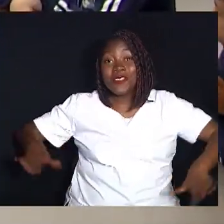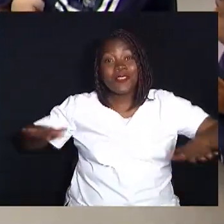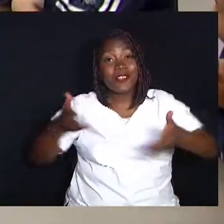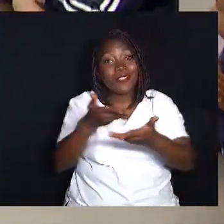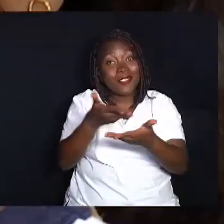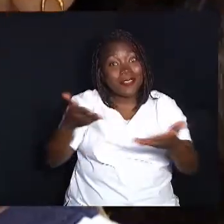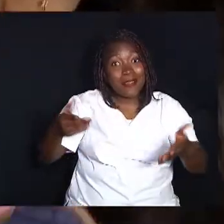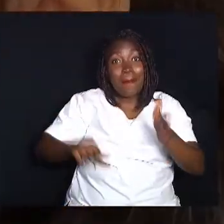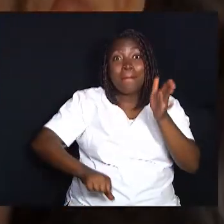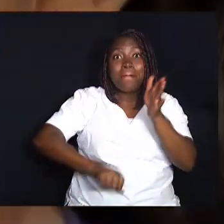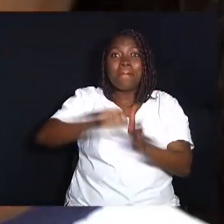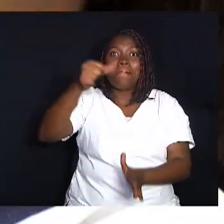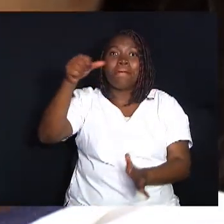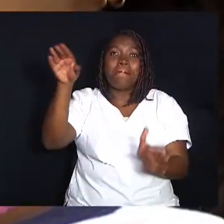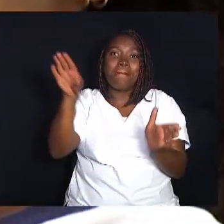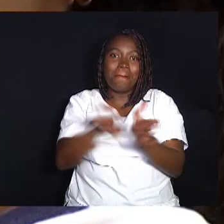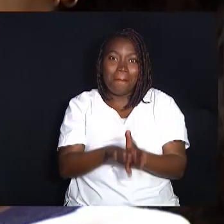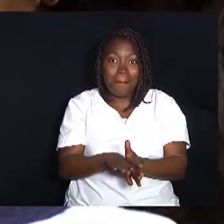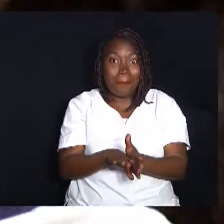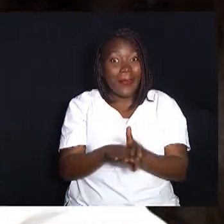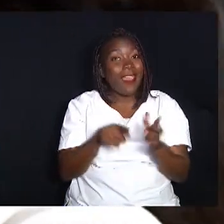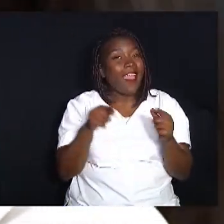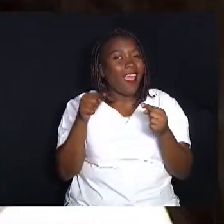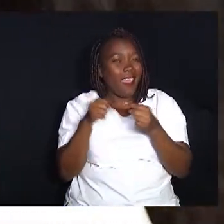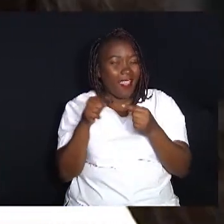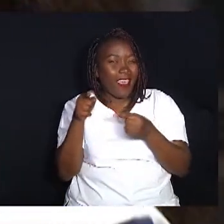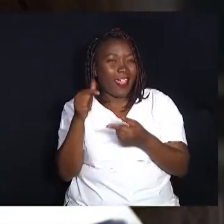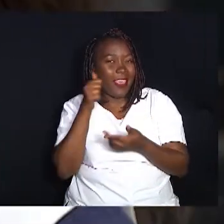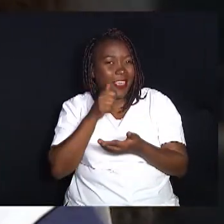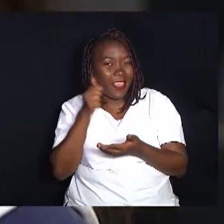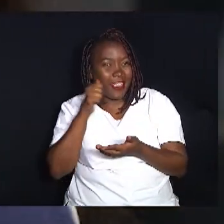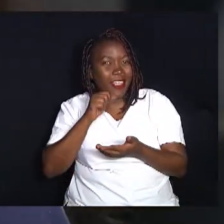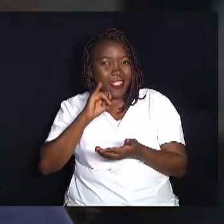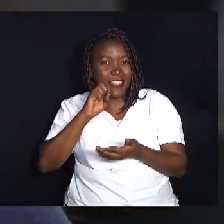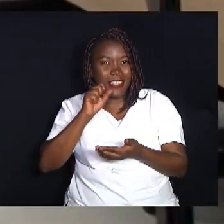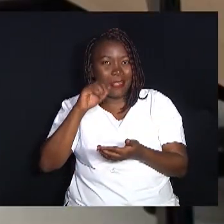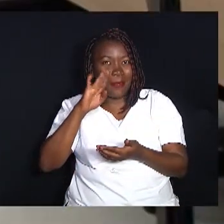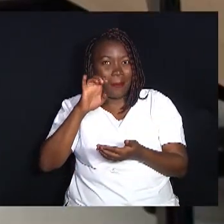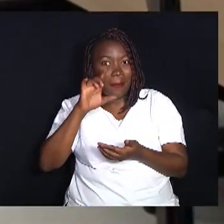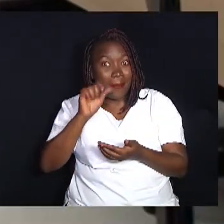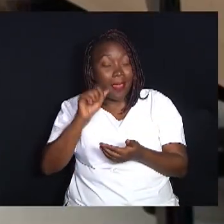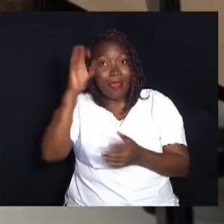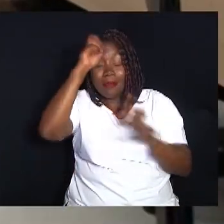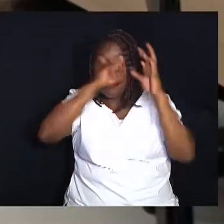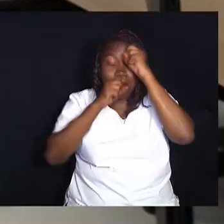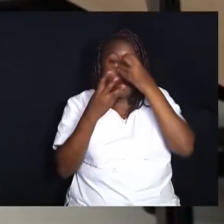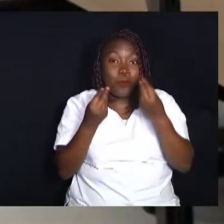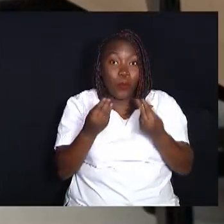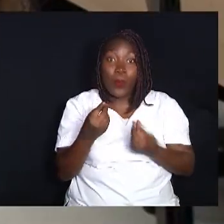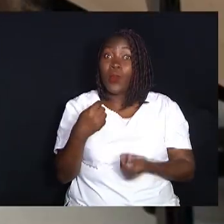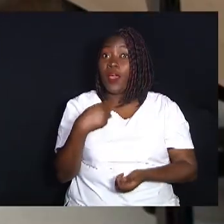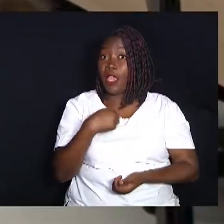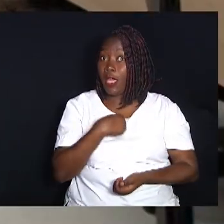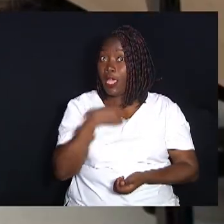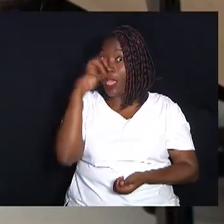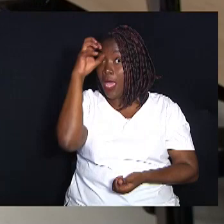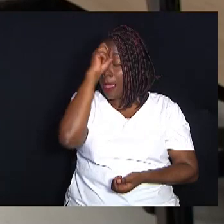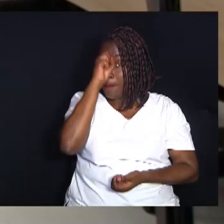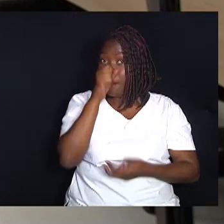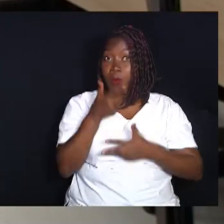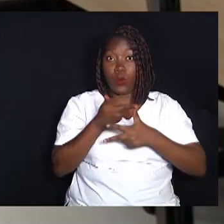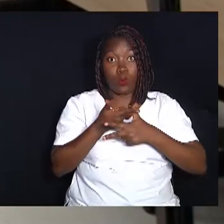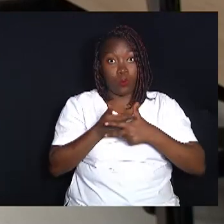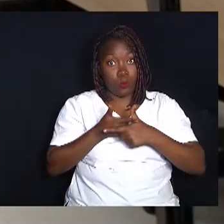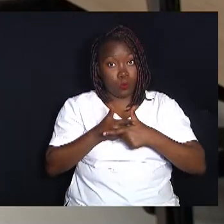pela primeira vez e, de acordo com a Isabela, a manhã foi de muito aprendizado. Eu aprendi a dividir